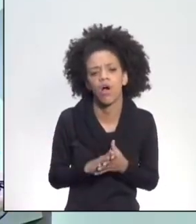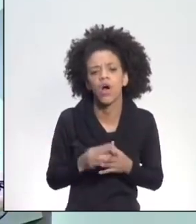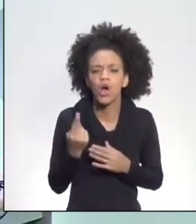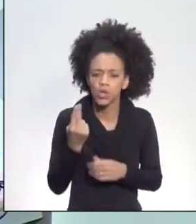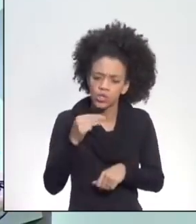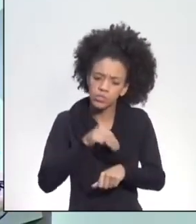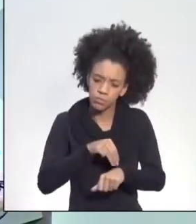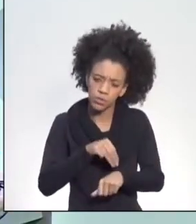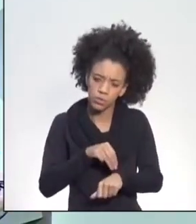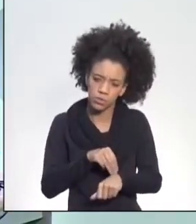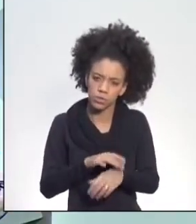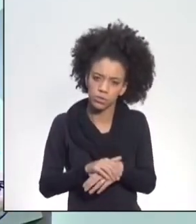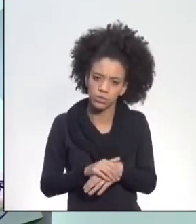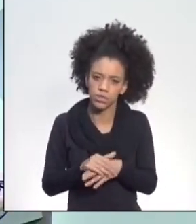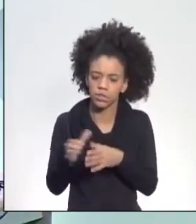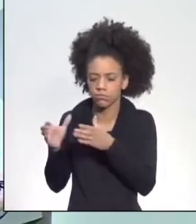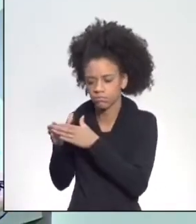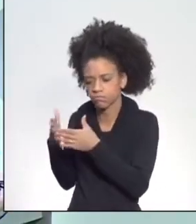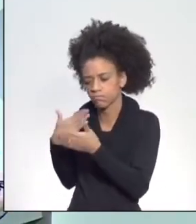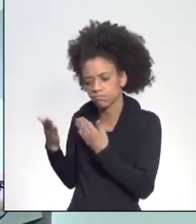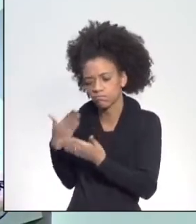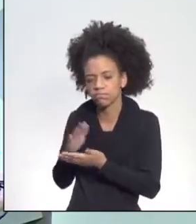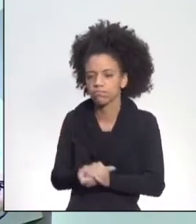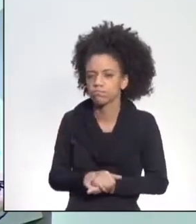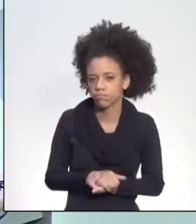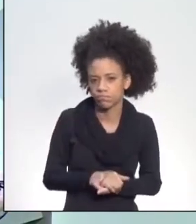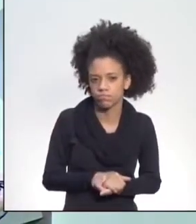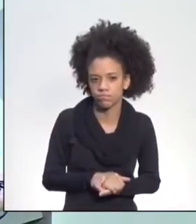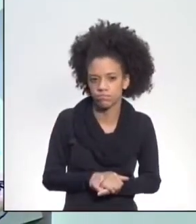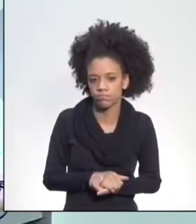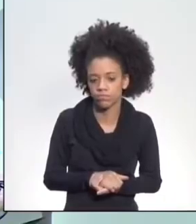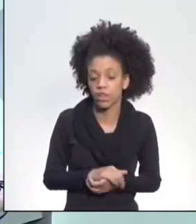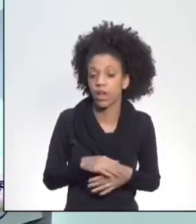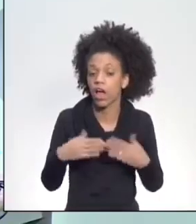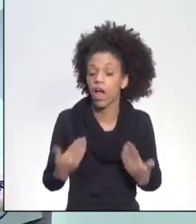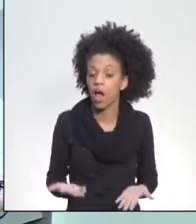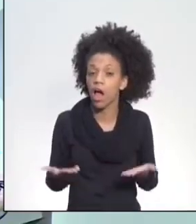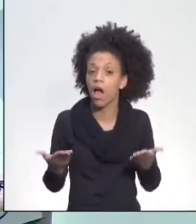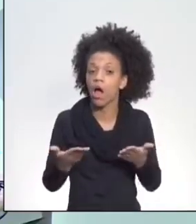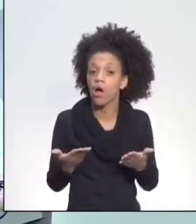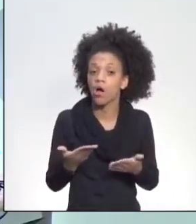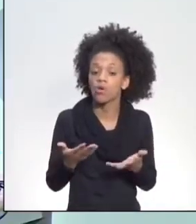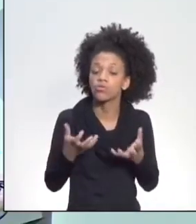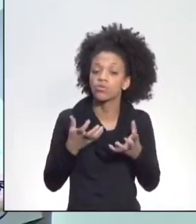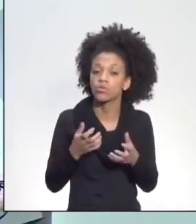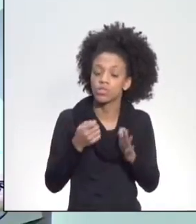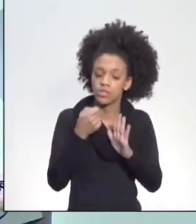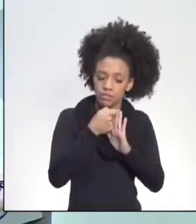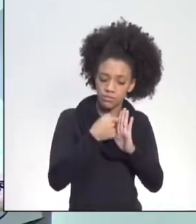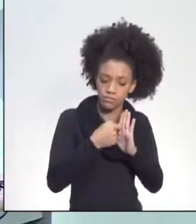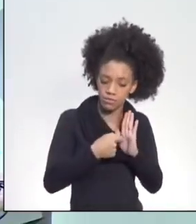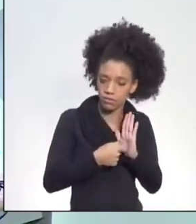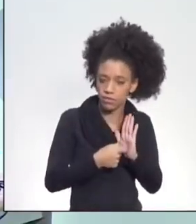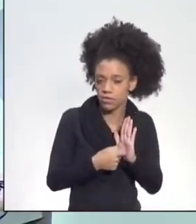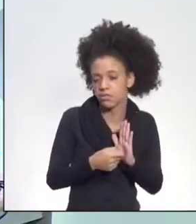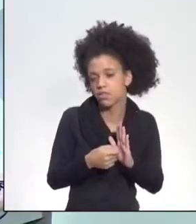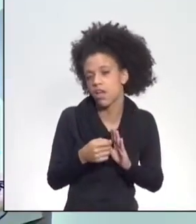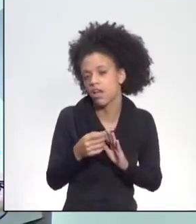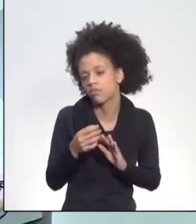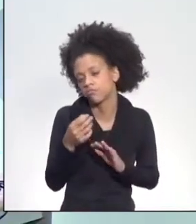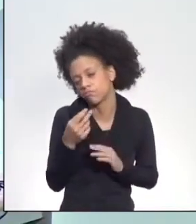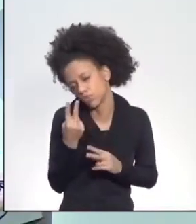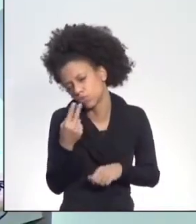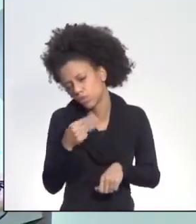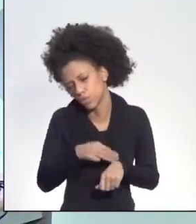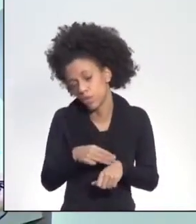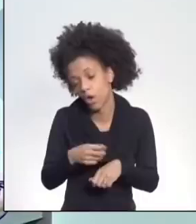2 minutinhos de interação pelo chat, tá? Onde eu gostaria que vocês escrevessem para nós aí, em 2 minutinhos, quais